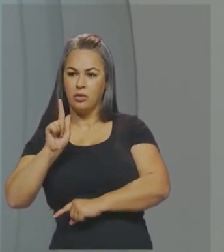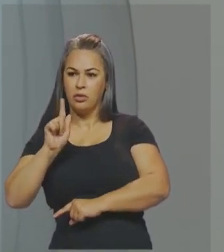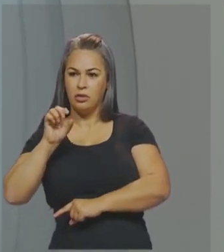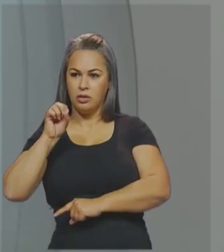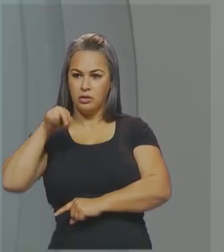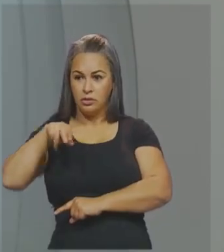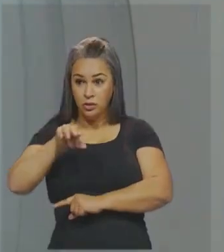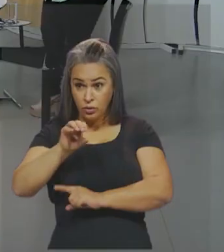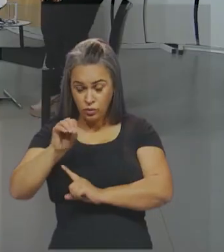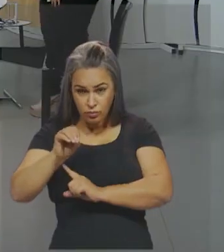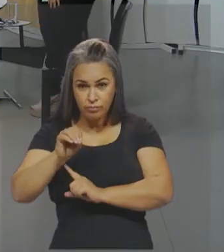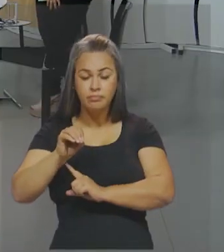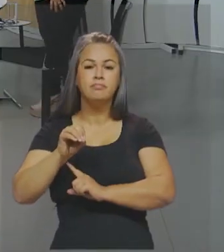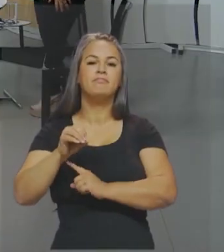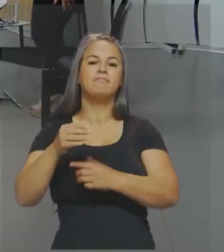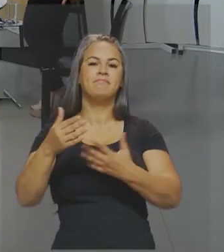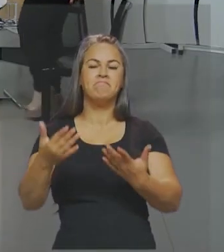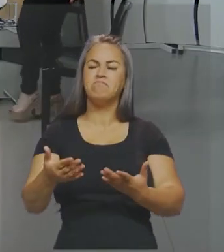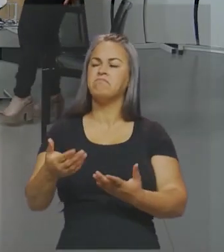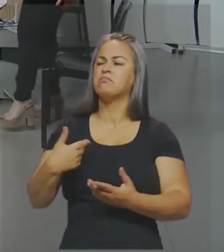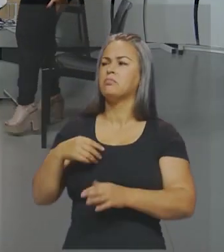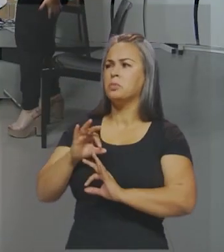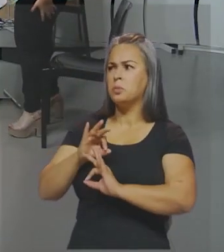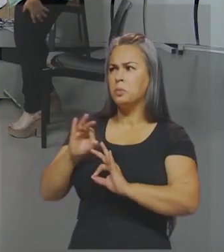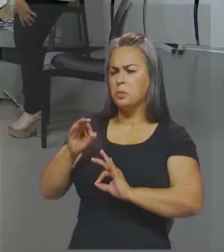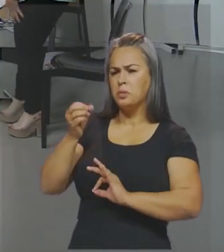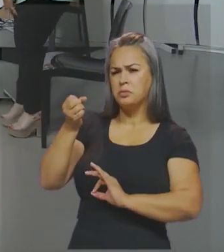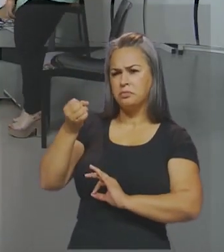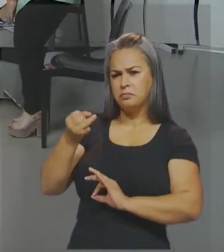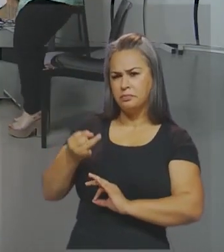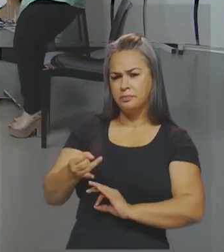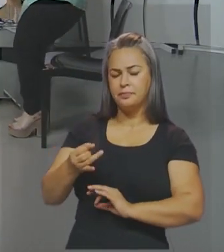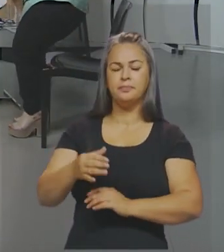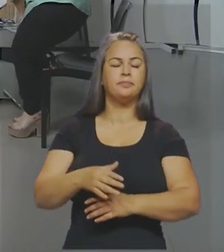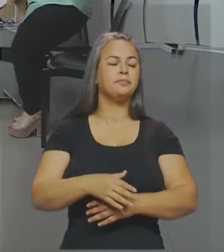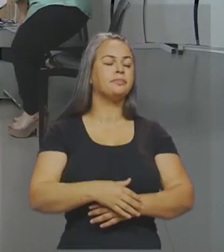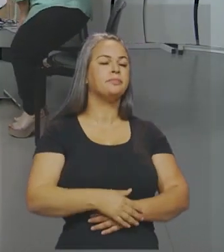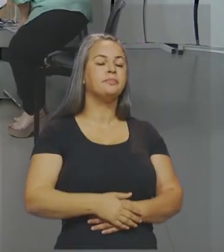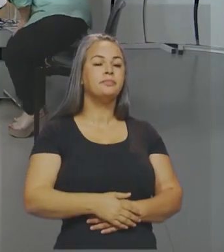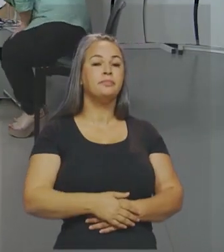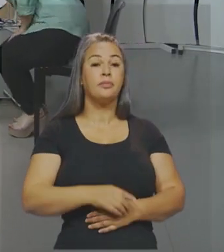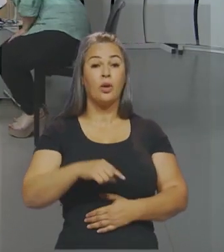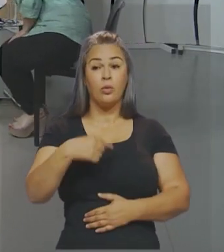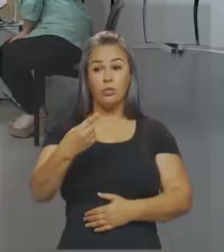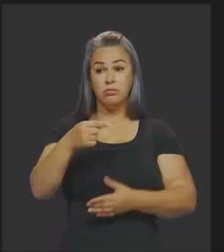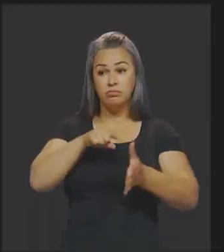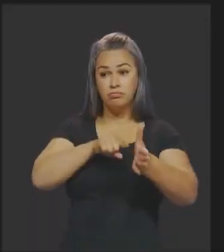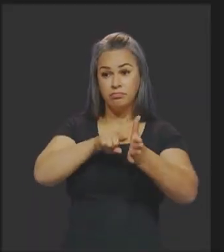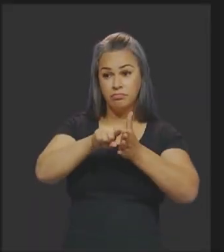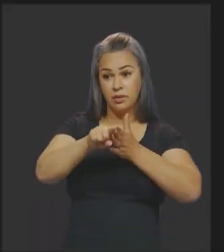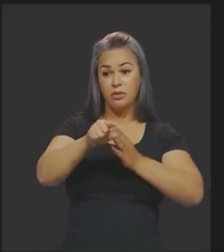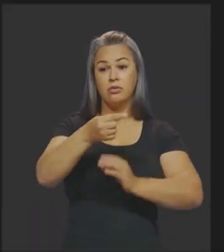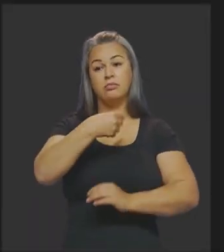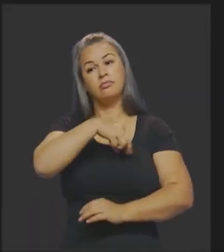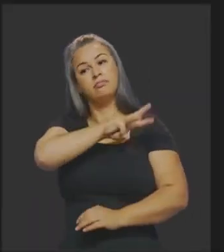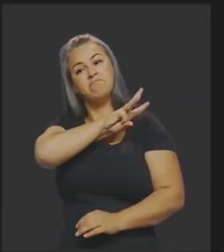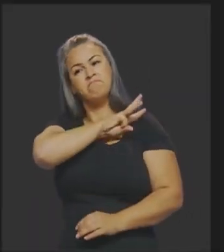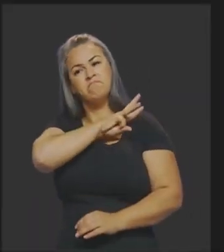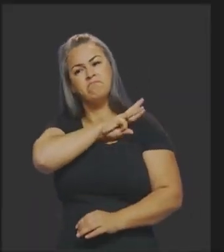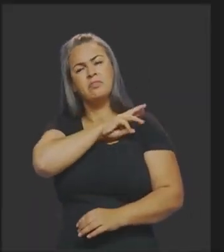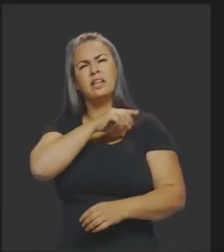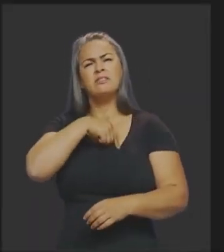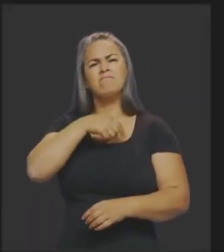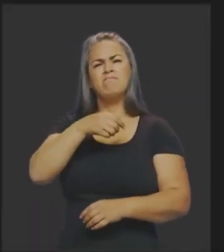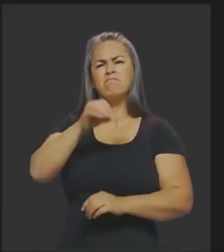não polígono, tá bom? Excelente. Vamos para a próxima. Nossa próxima pergunta é uma pergunta de 3º ano. Não entendi